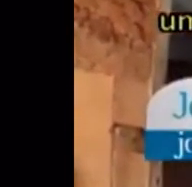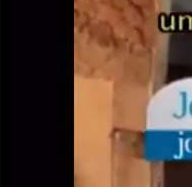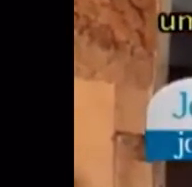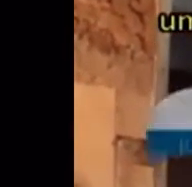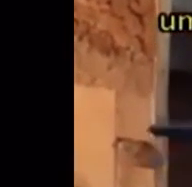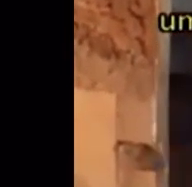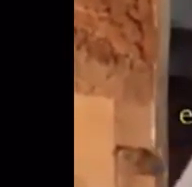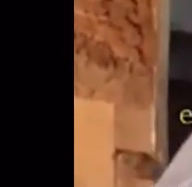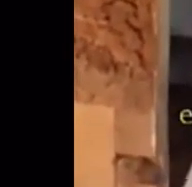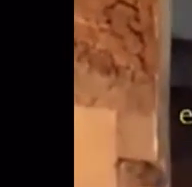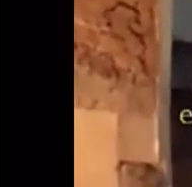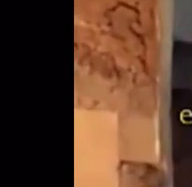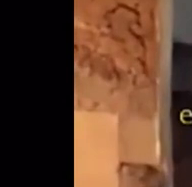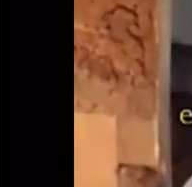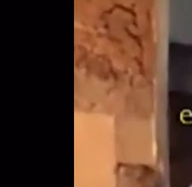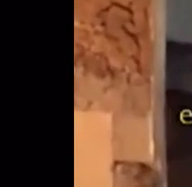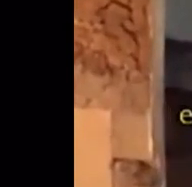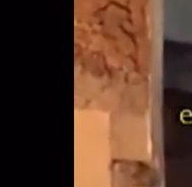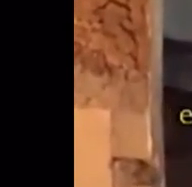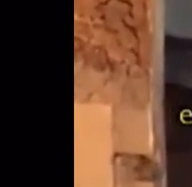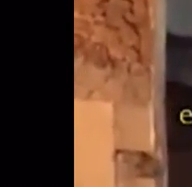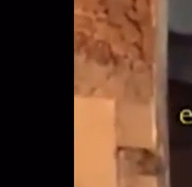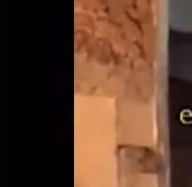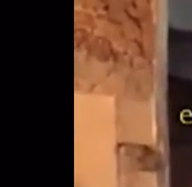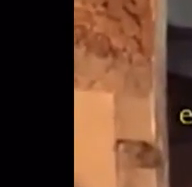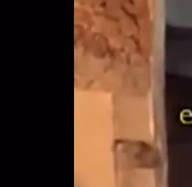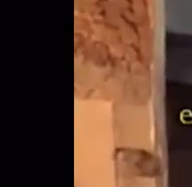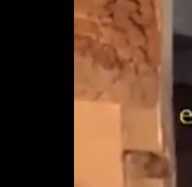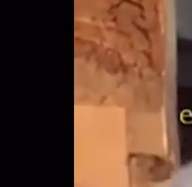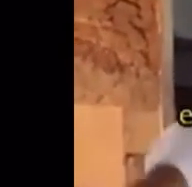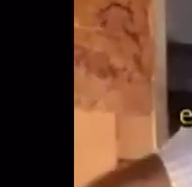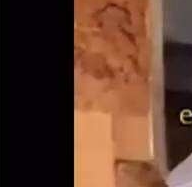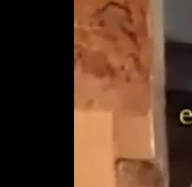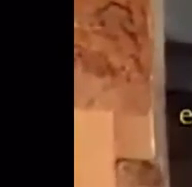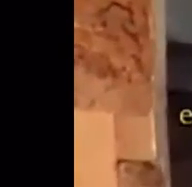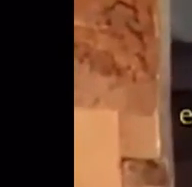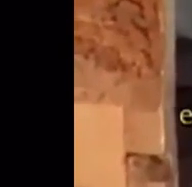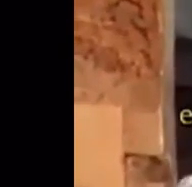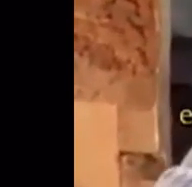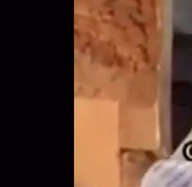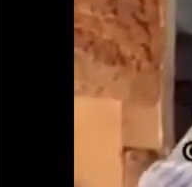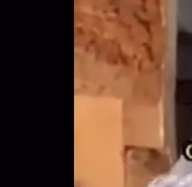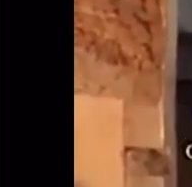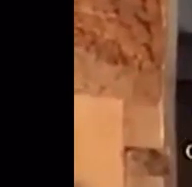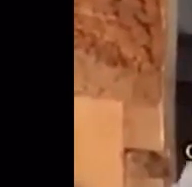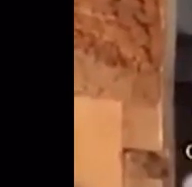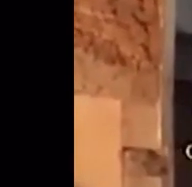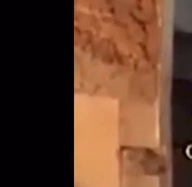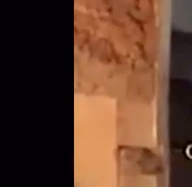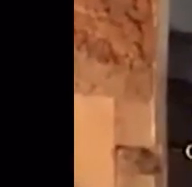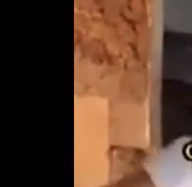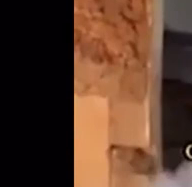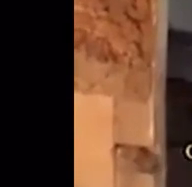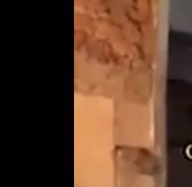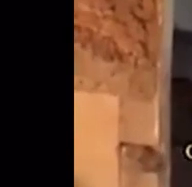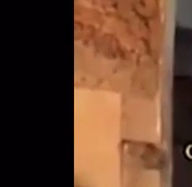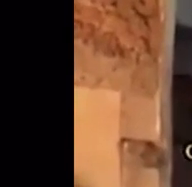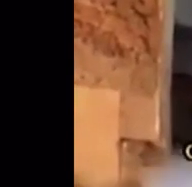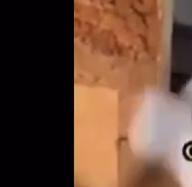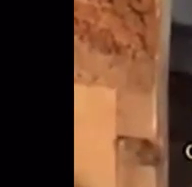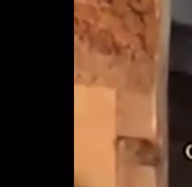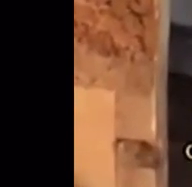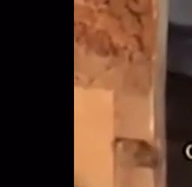esses equipamentos está aqui o sítio São João. Que, na realidade, como você está constatando, é uma cidade do